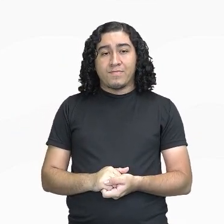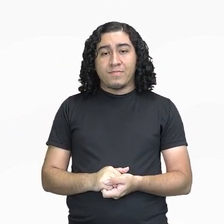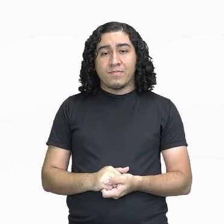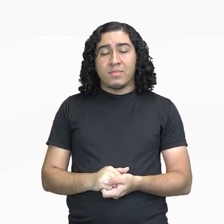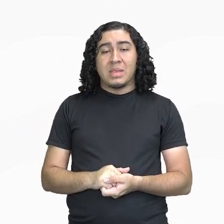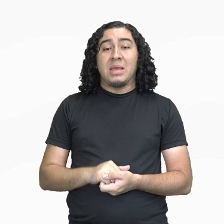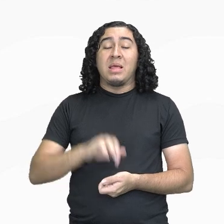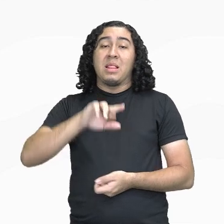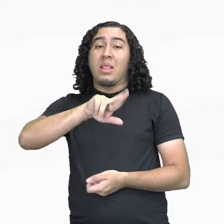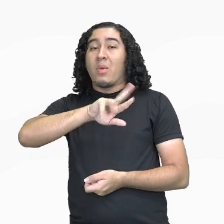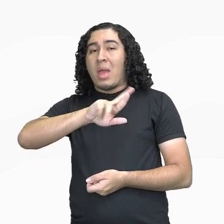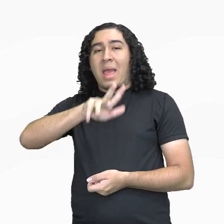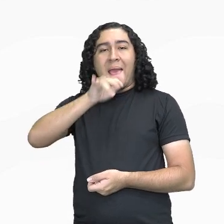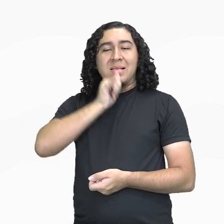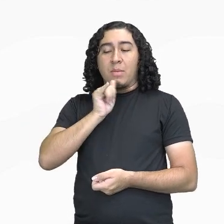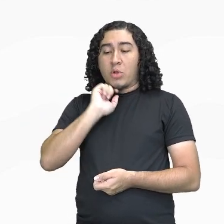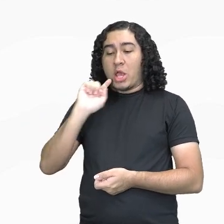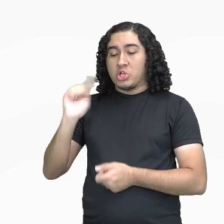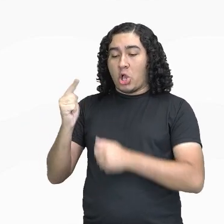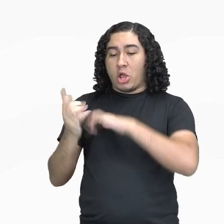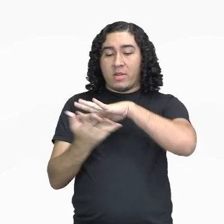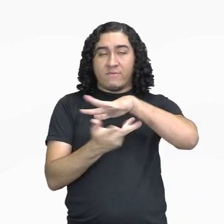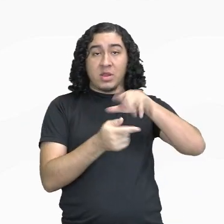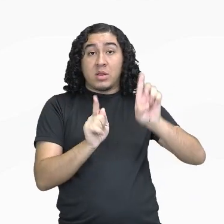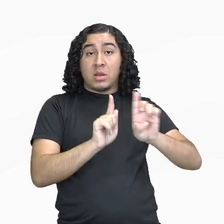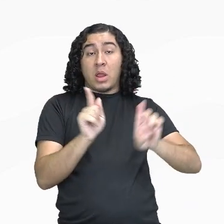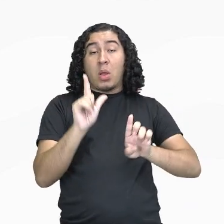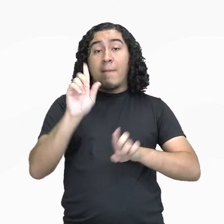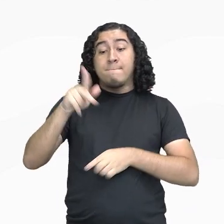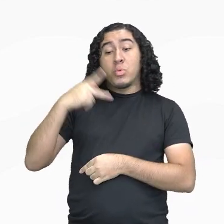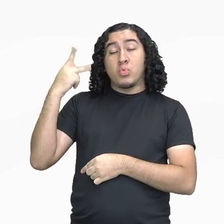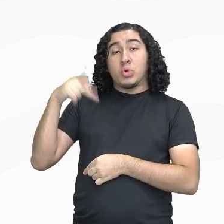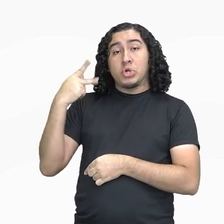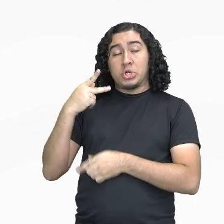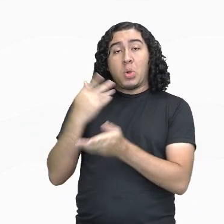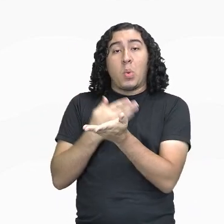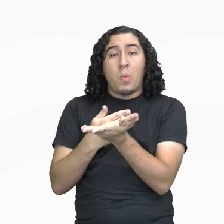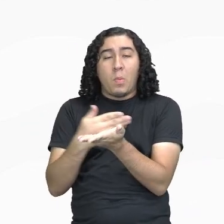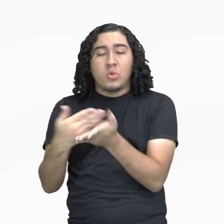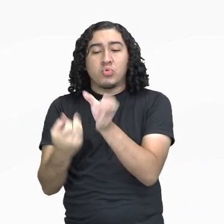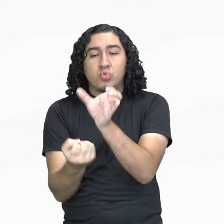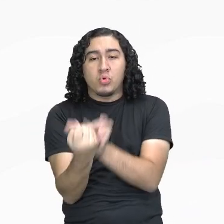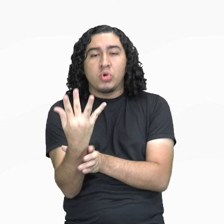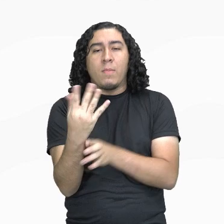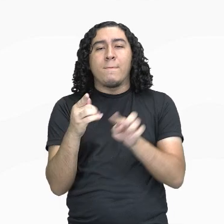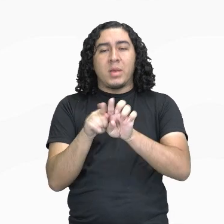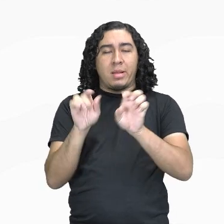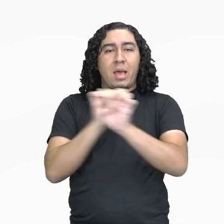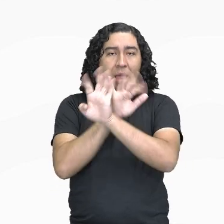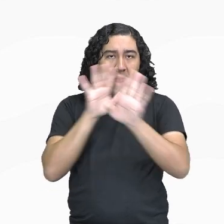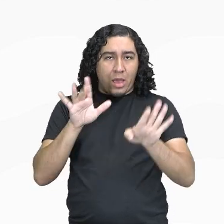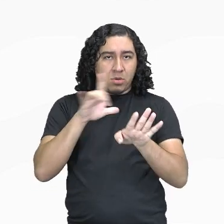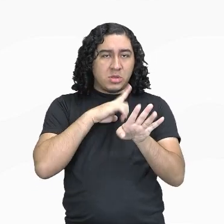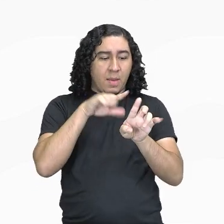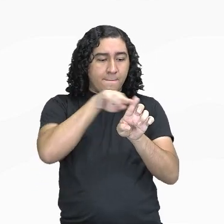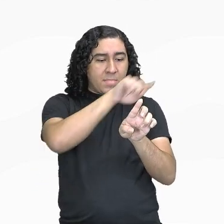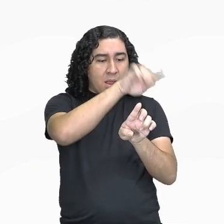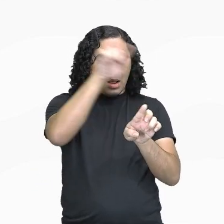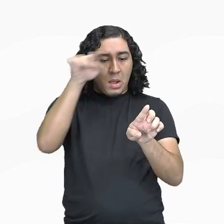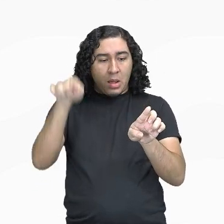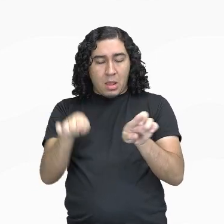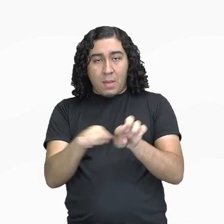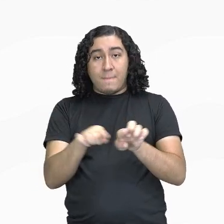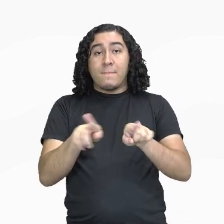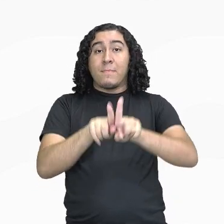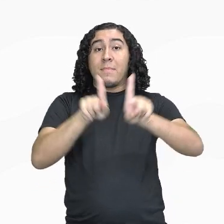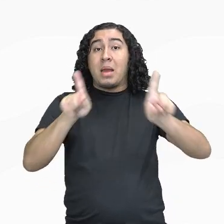é geográfico, isso foi criado politicamente, então é claro que foi delimitado ali uma linha, mas isso é político, tá bom?